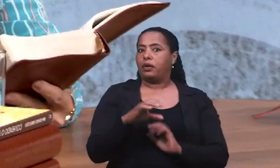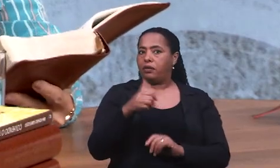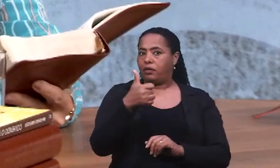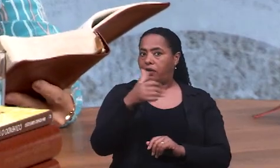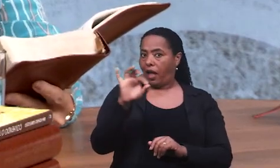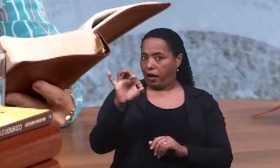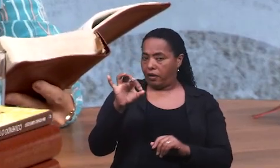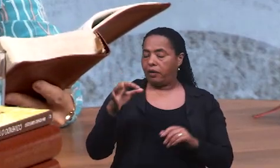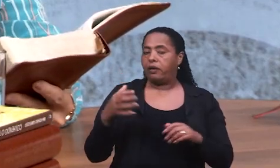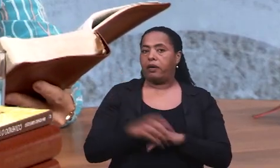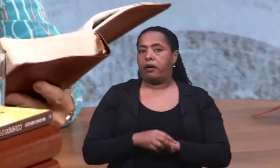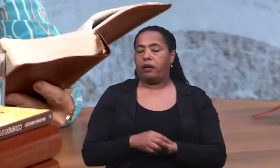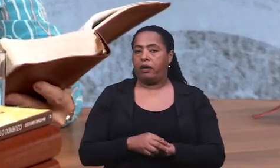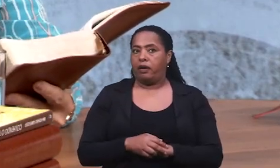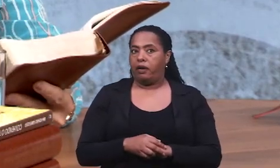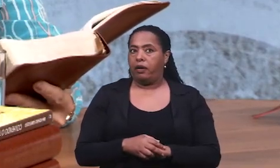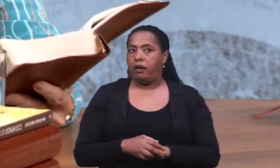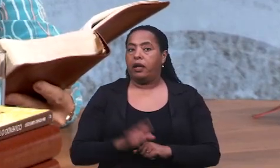capítulo 10.